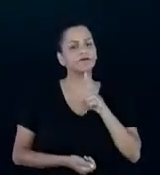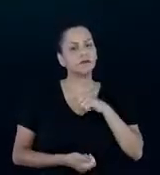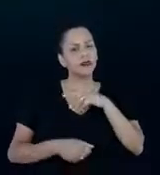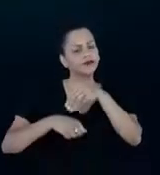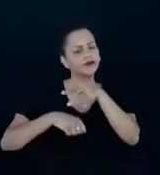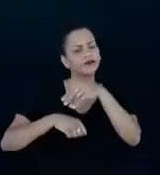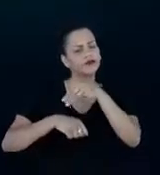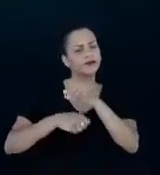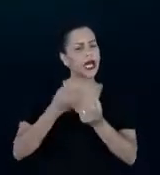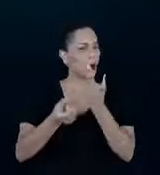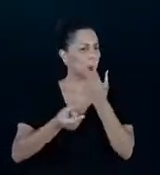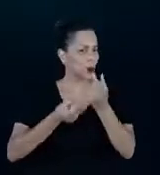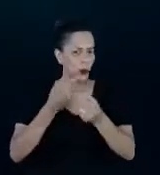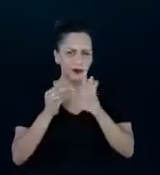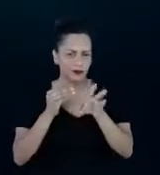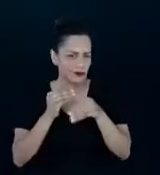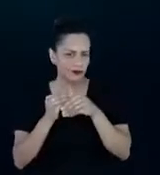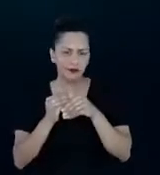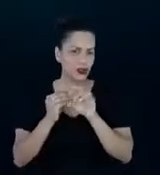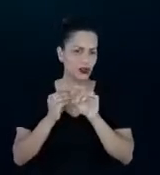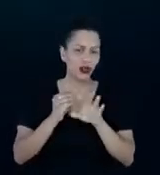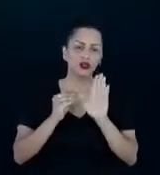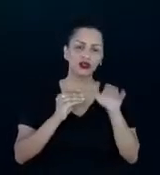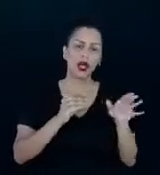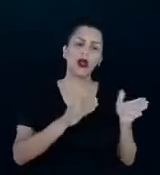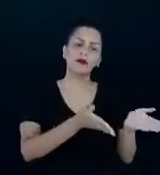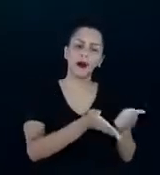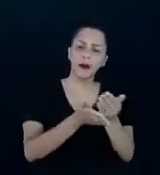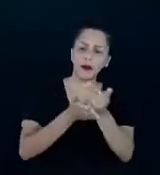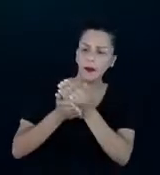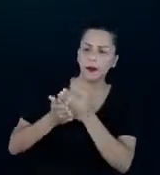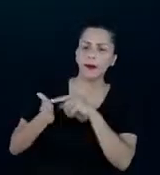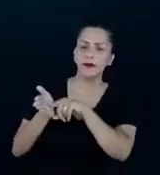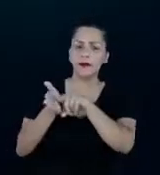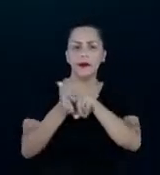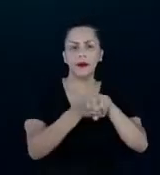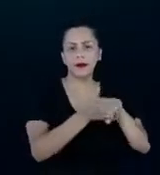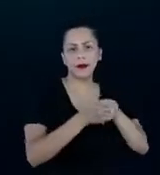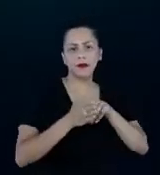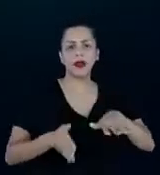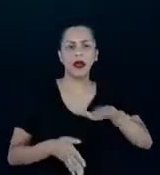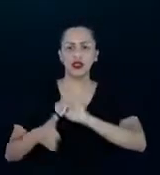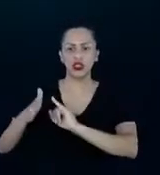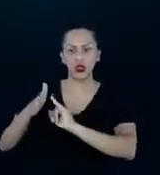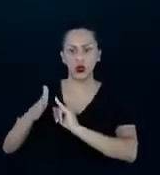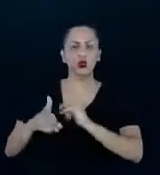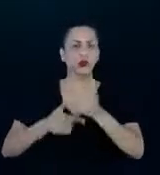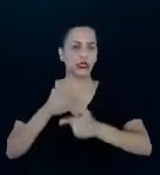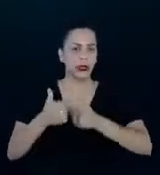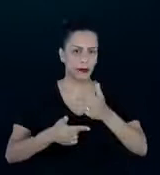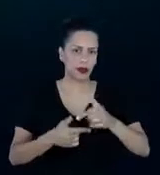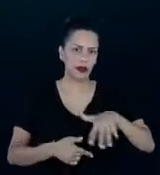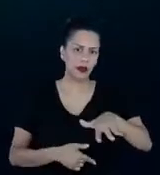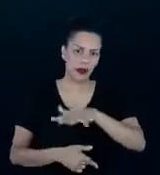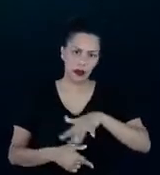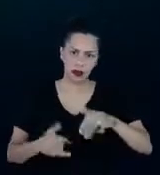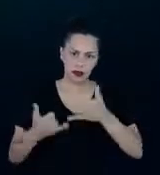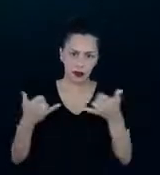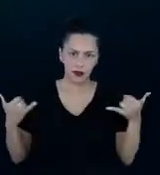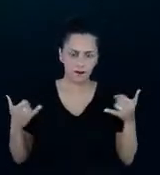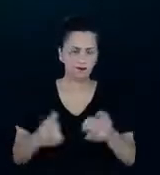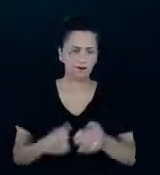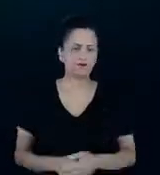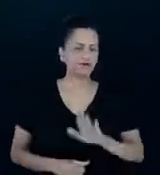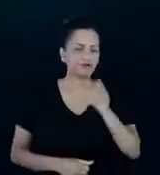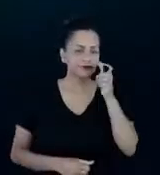para colocar, sugestões essas coletadas de todos os ICTs que trabalham com o setor elétrico, mas olha algumas coisas